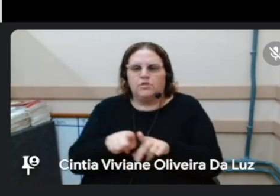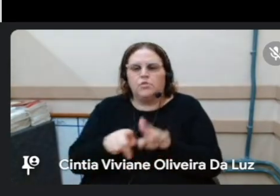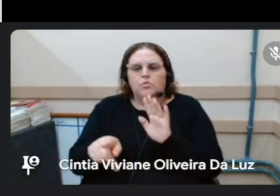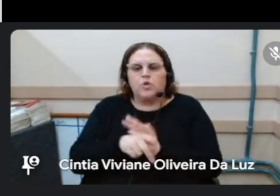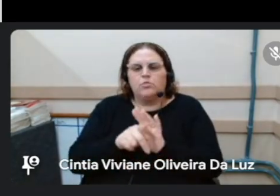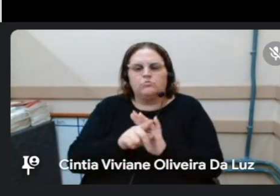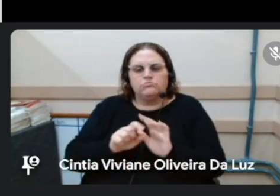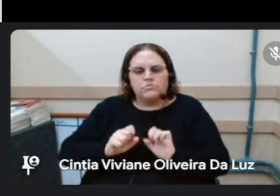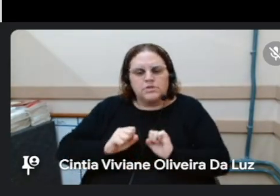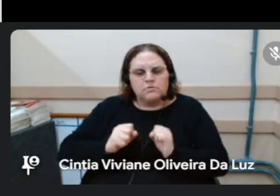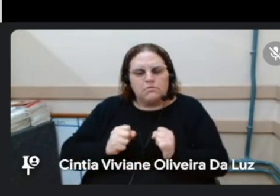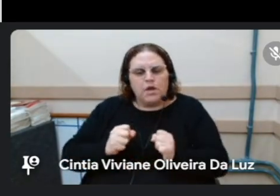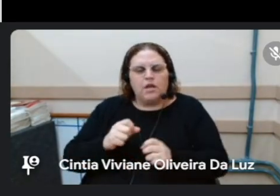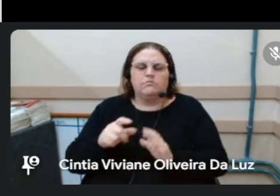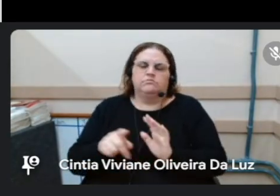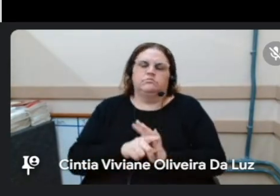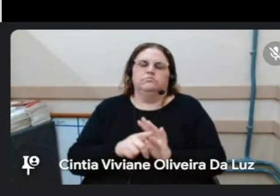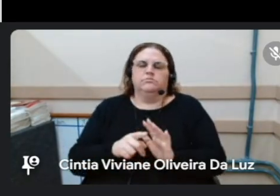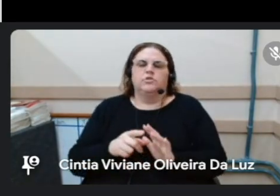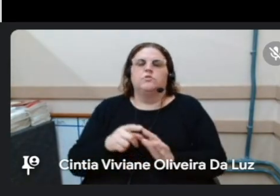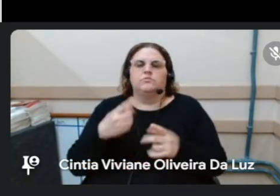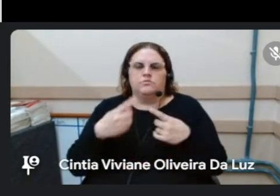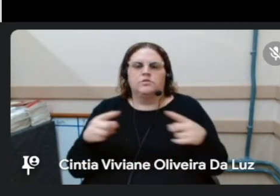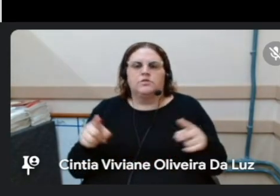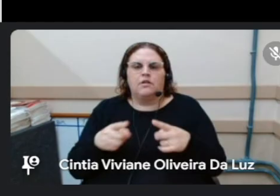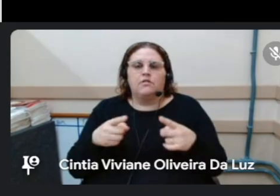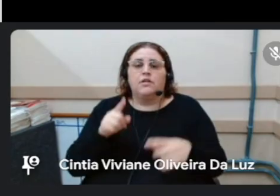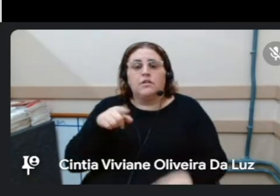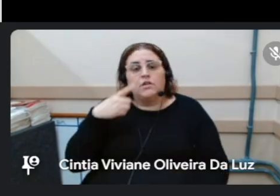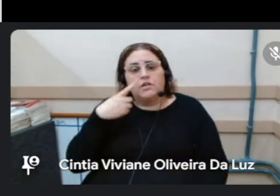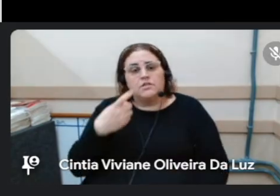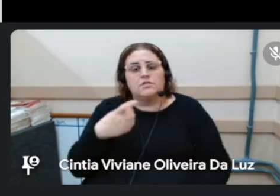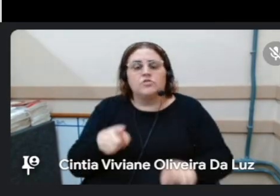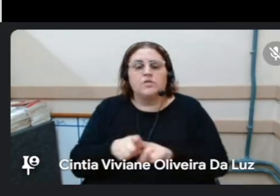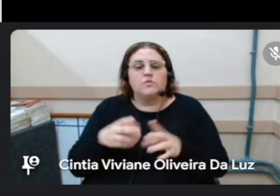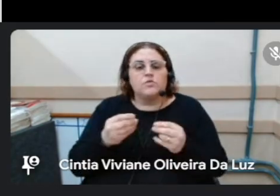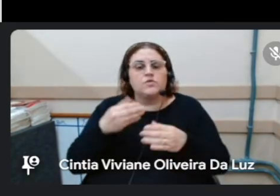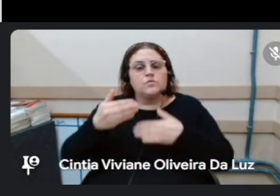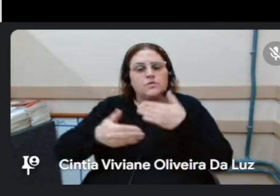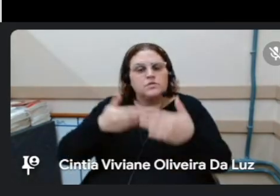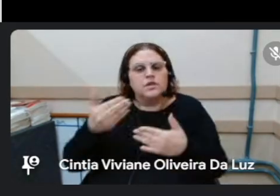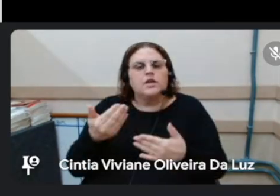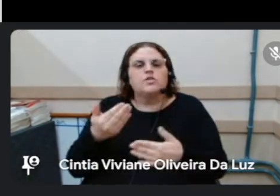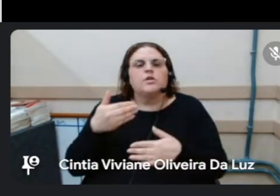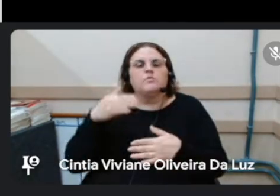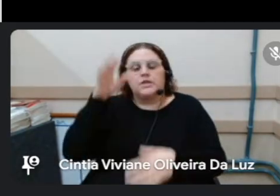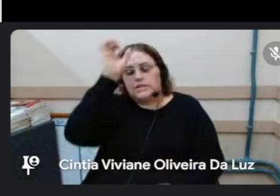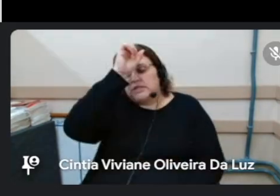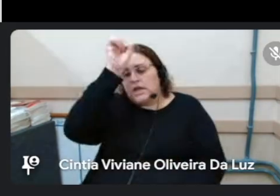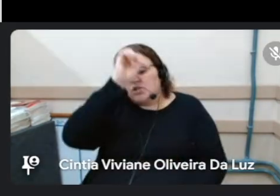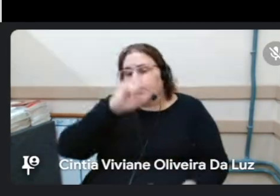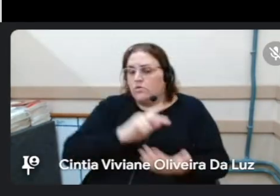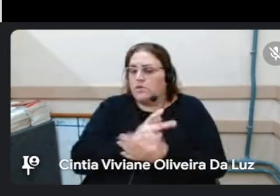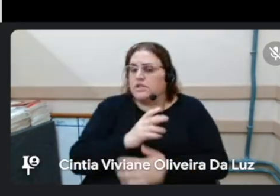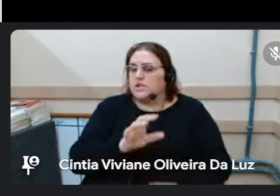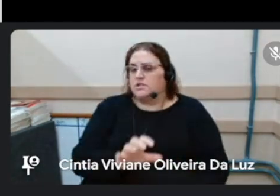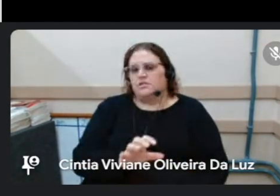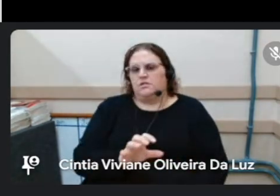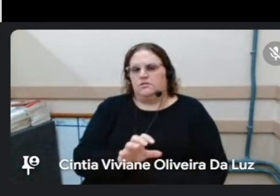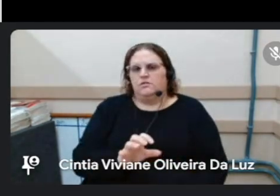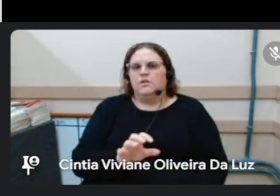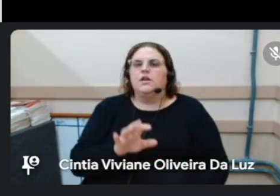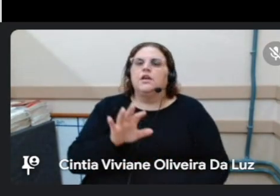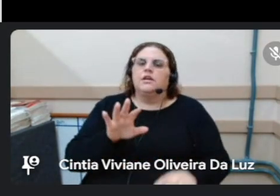musical e isso é uma questão interessante porque muitos processos de aprendizagem musical se dão assim e talvez seja importante